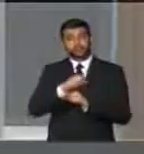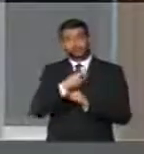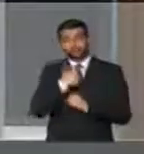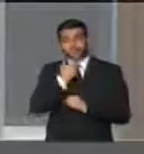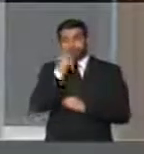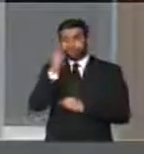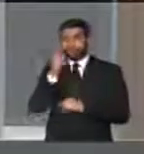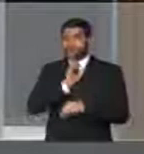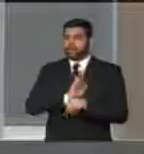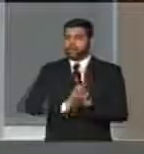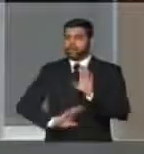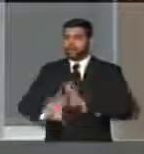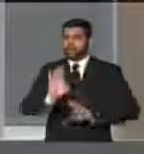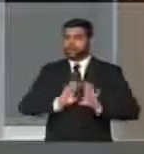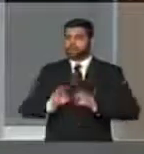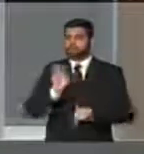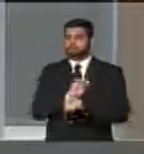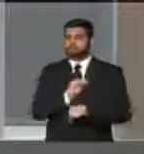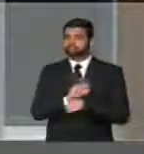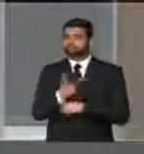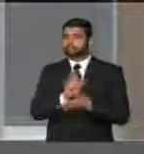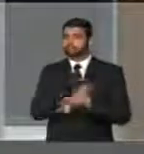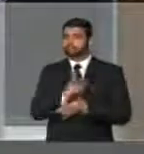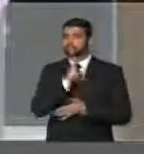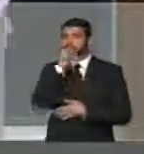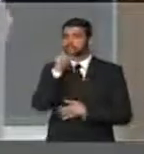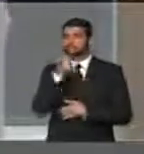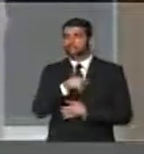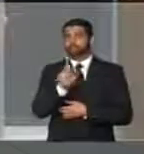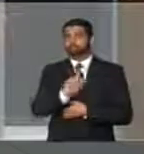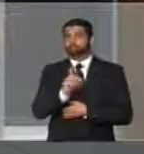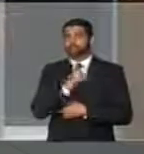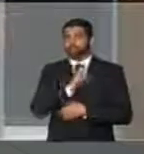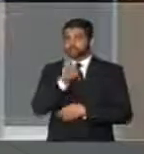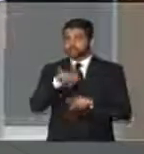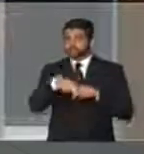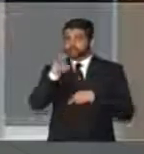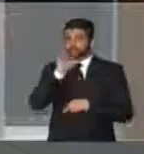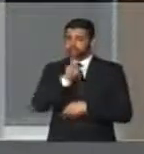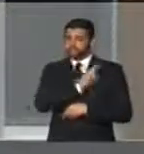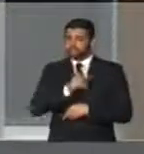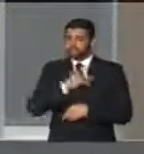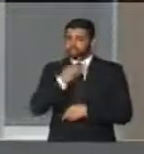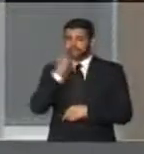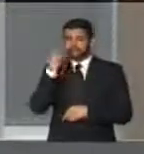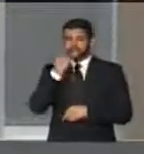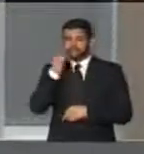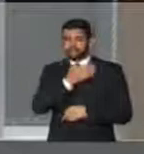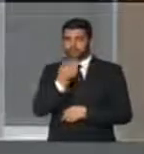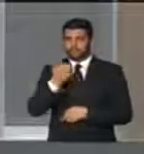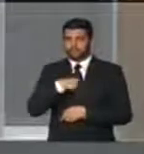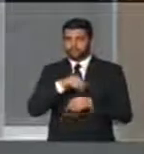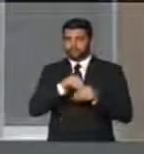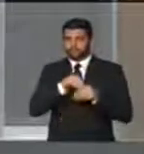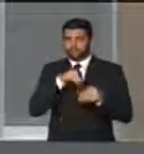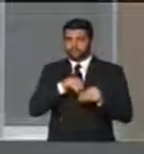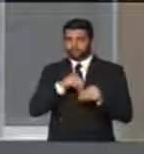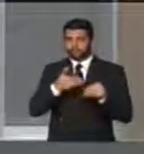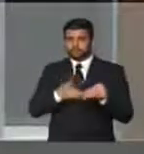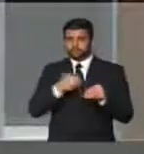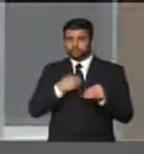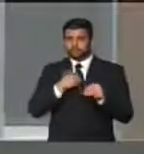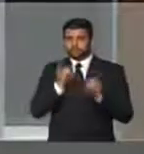parece que os cuidados não foram muitos. E, na verdade, senhor presidente, senhores deputados, o que está atrás disso,